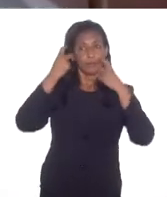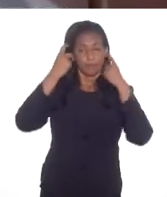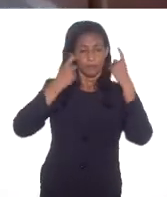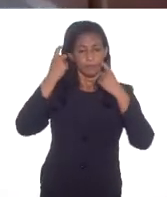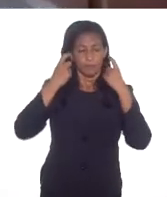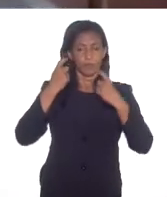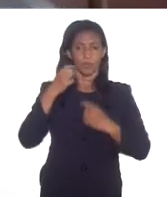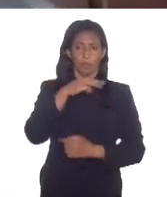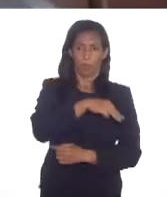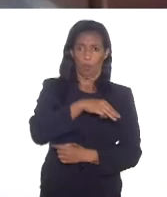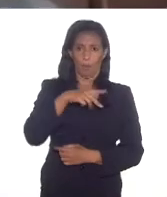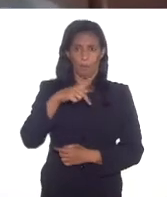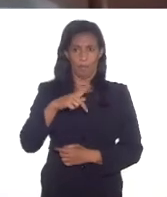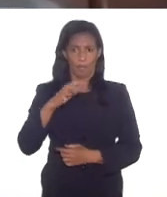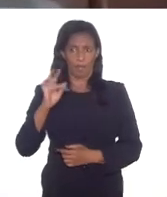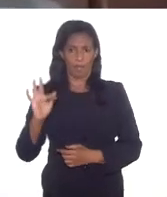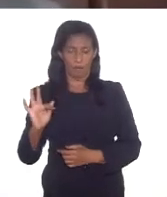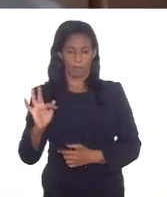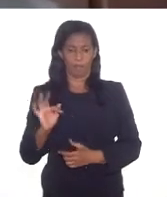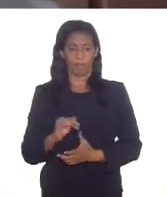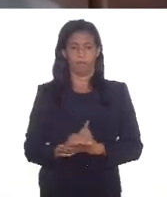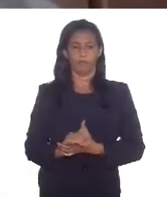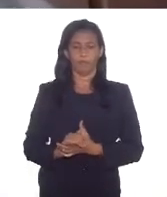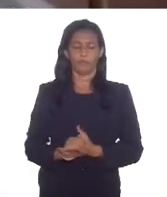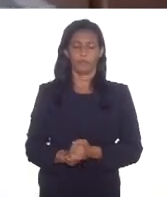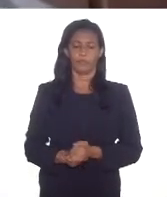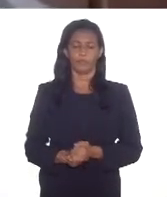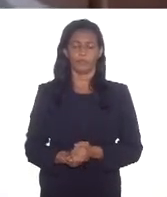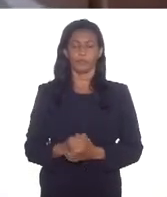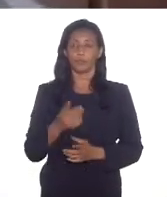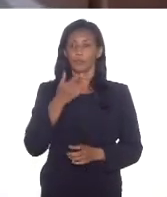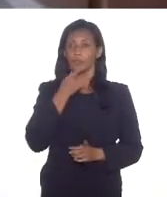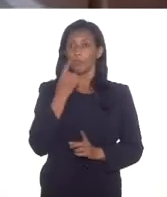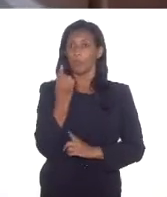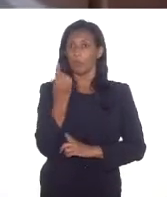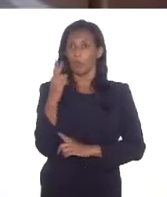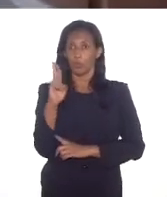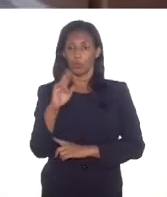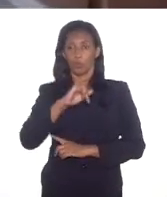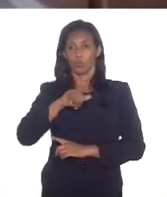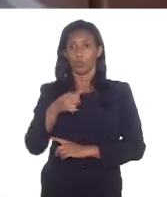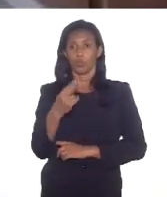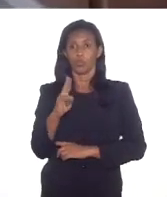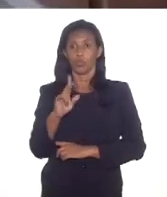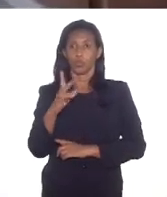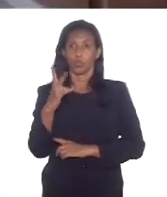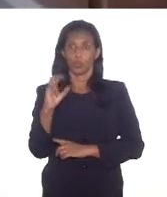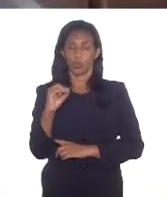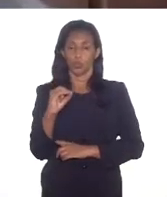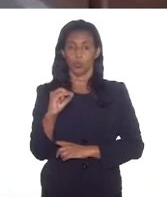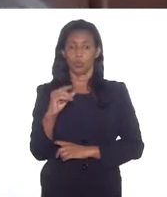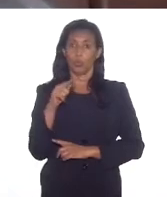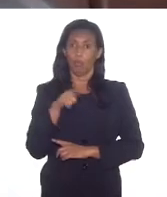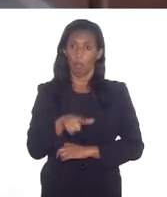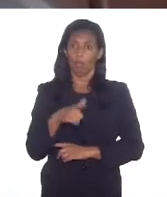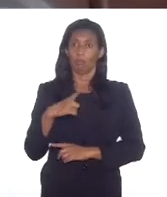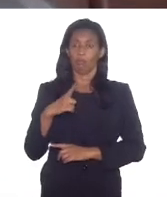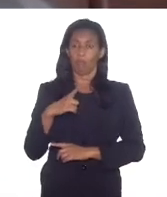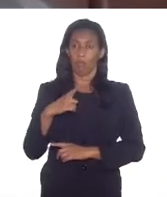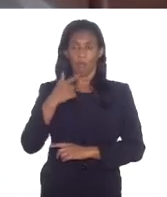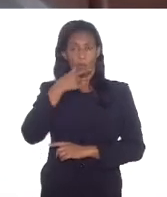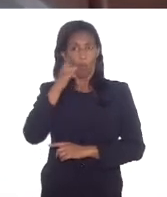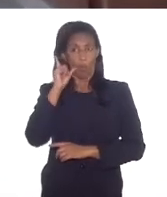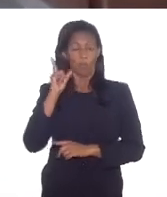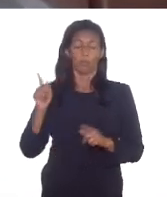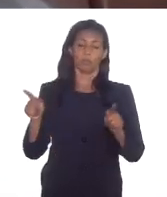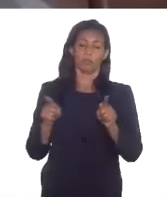do Ministério Público Federal, na figura do procurador, né, Dr. Júlio, né, que estava, inclusive, ontem